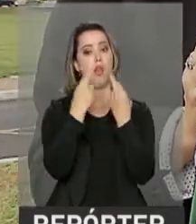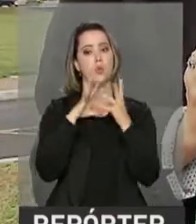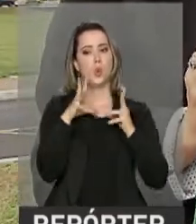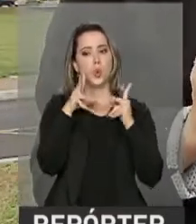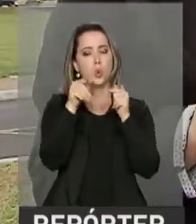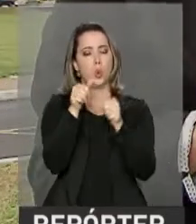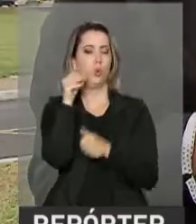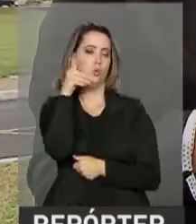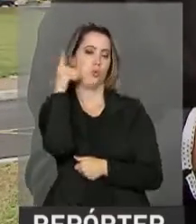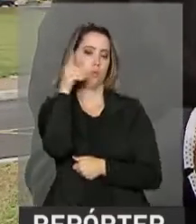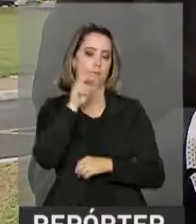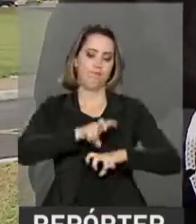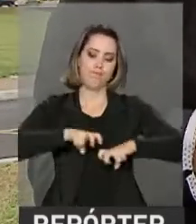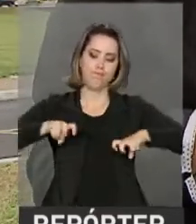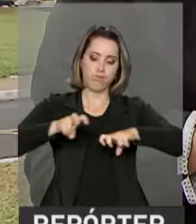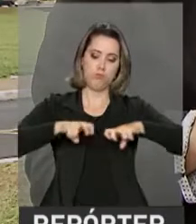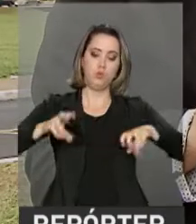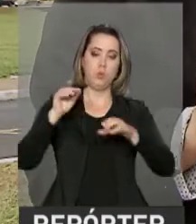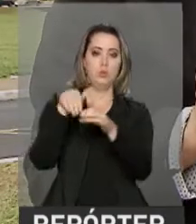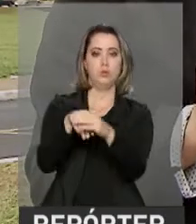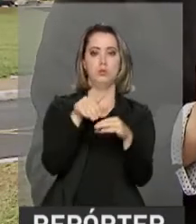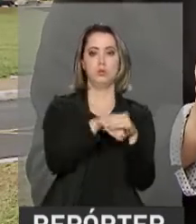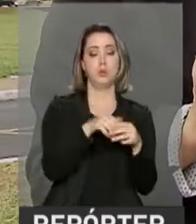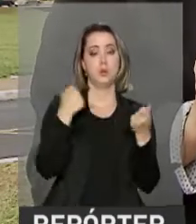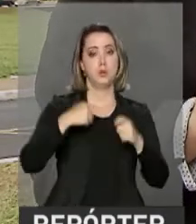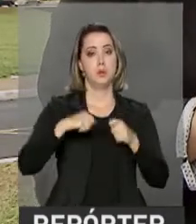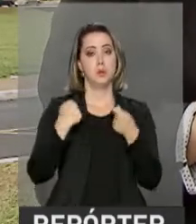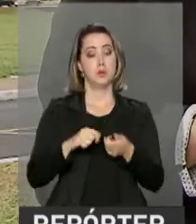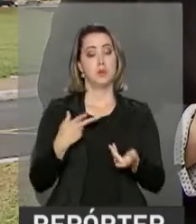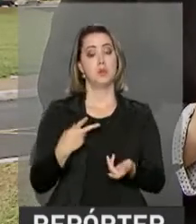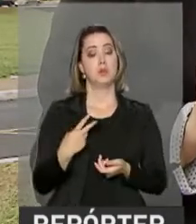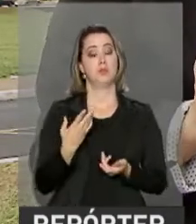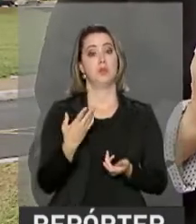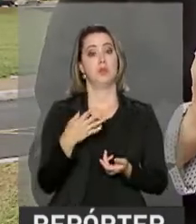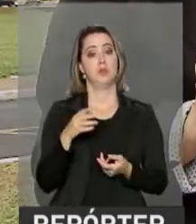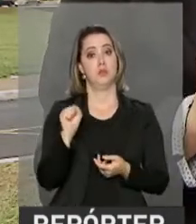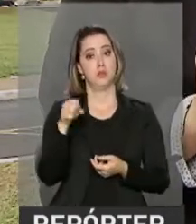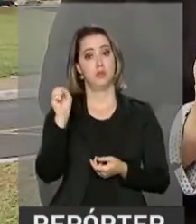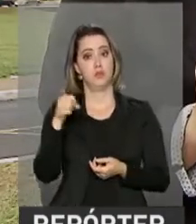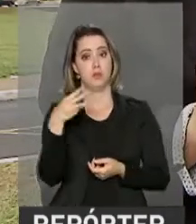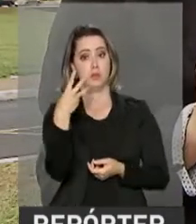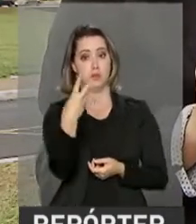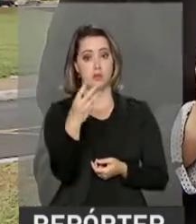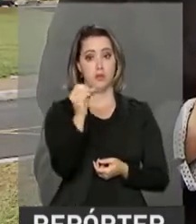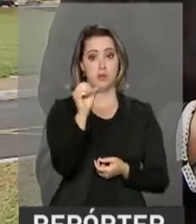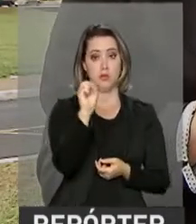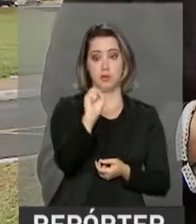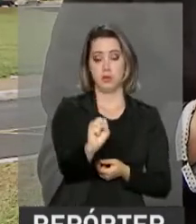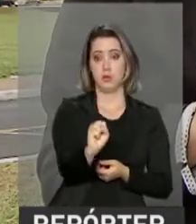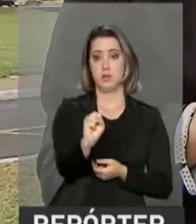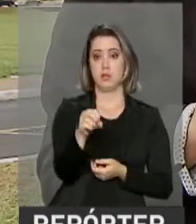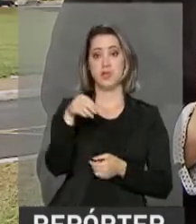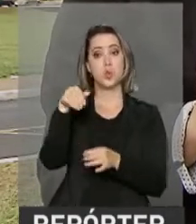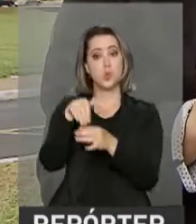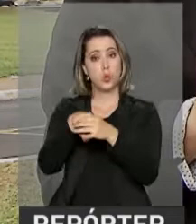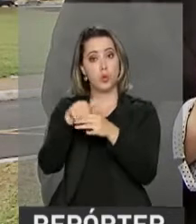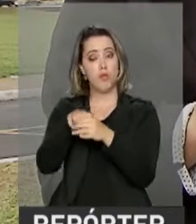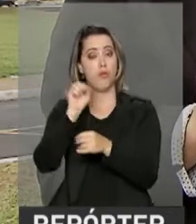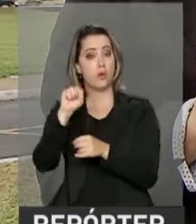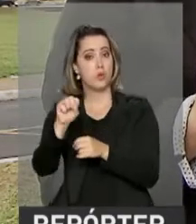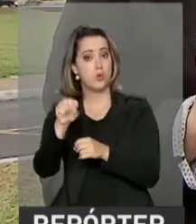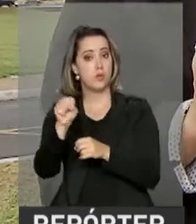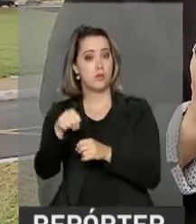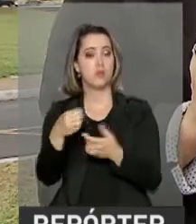deputados aqui pra ser aprovado ele precisa dos votos favoráveis de 308 dos 513 deputados